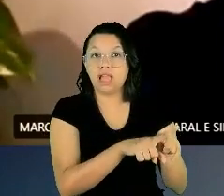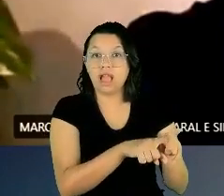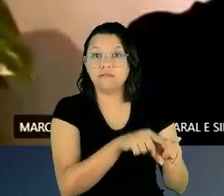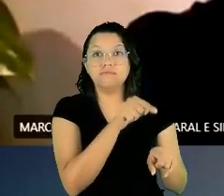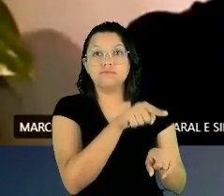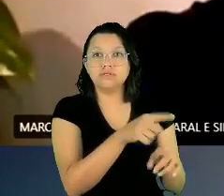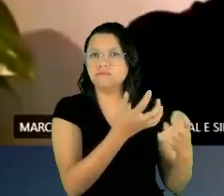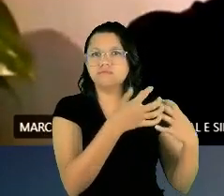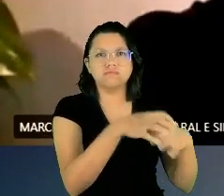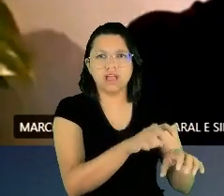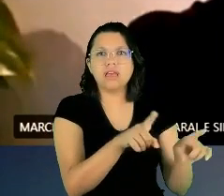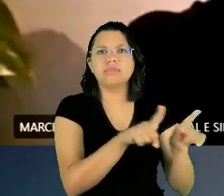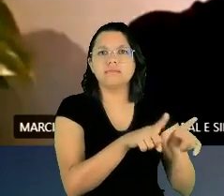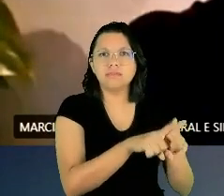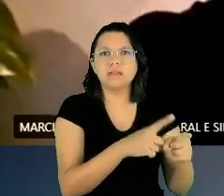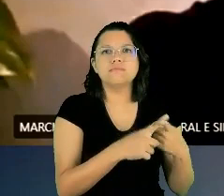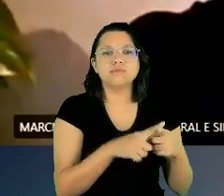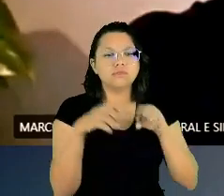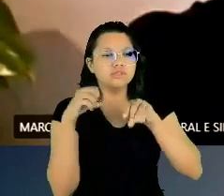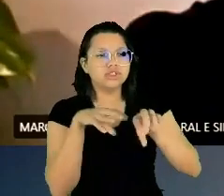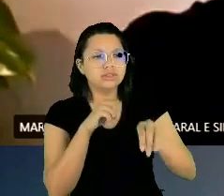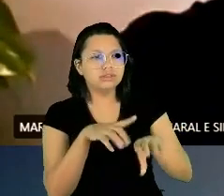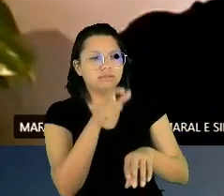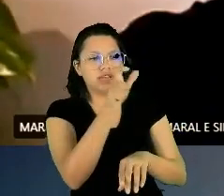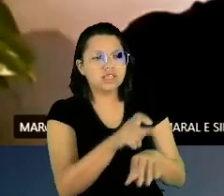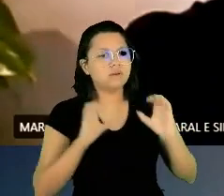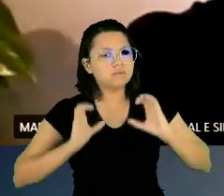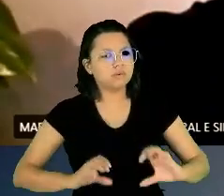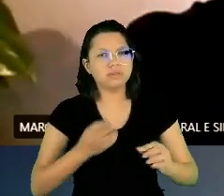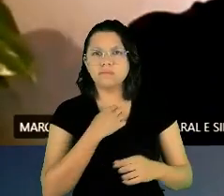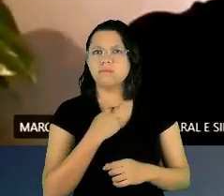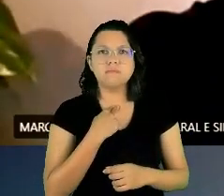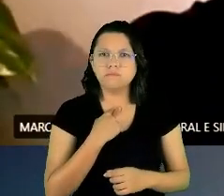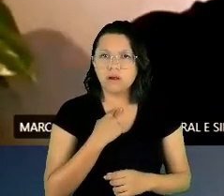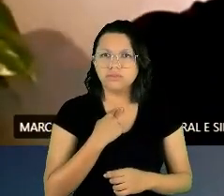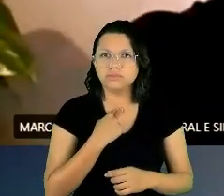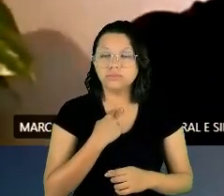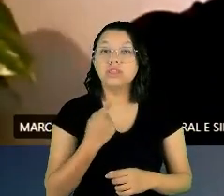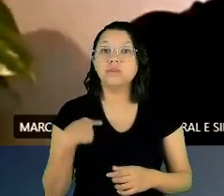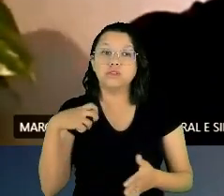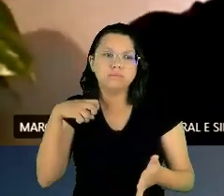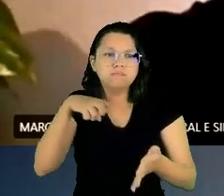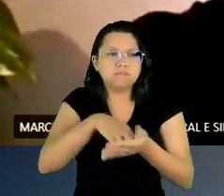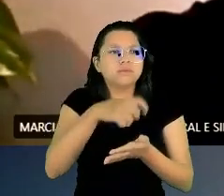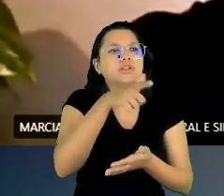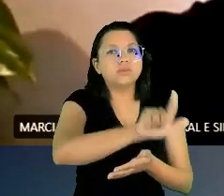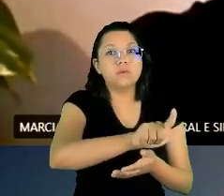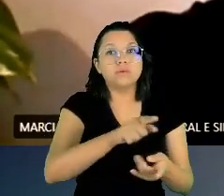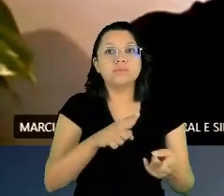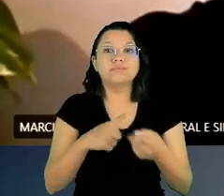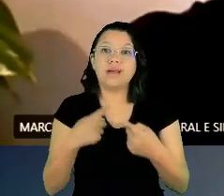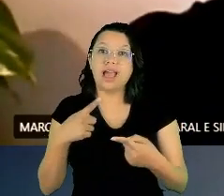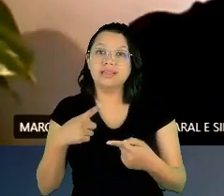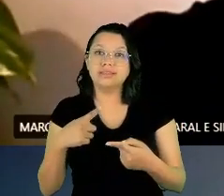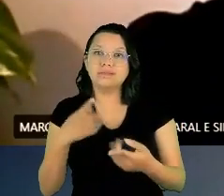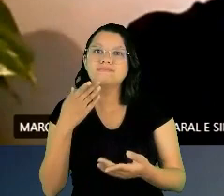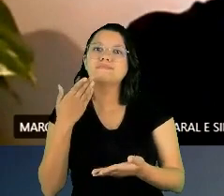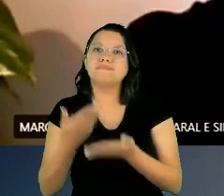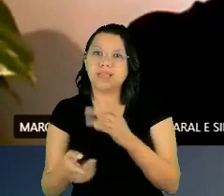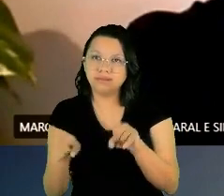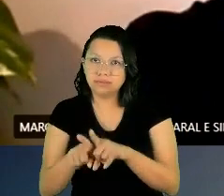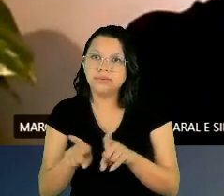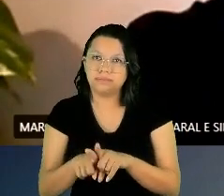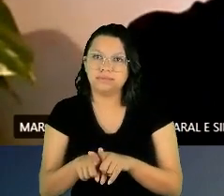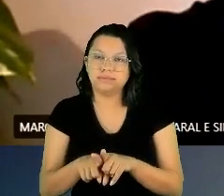e que aquilo não é legal. Esse comportamento não é aceitável. Isso é uma punição altruísta, eu estou punindo o outro e isso tem um custo